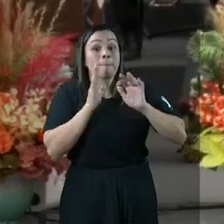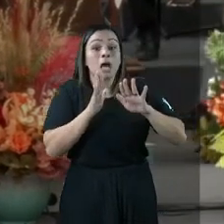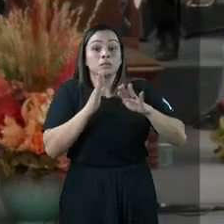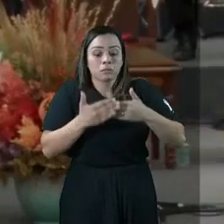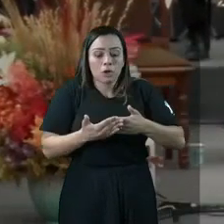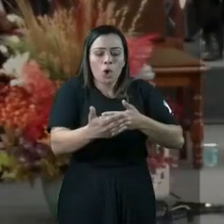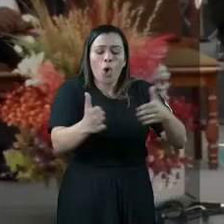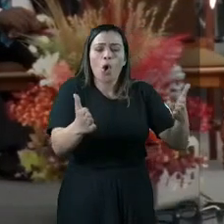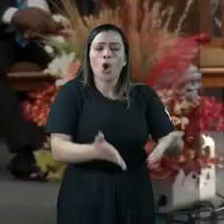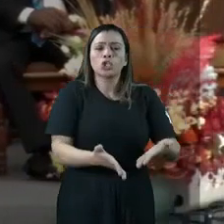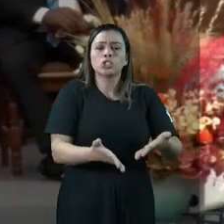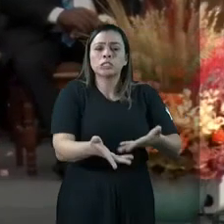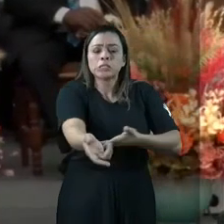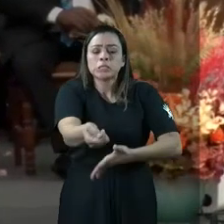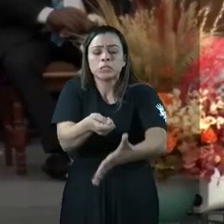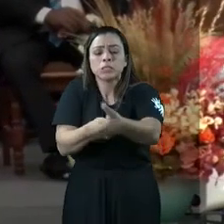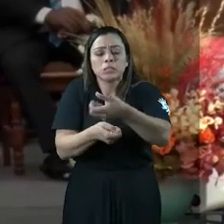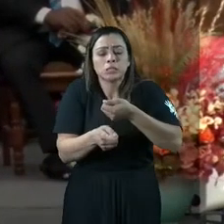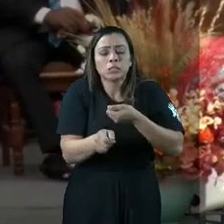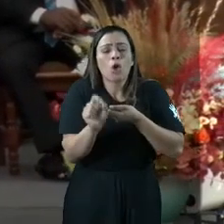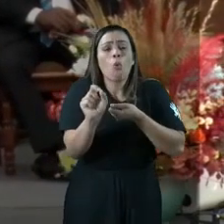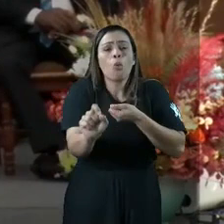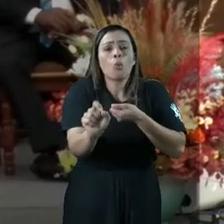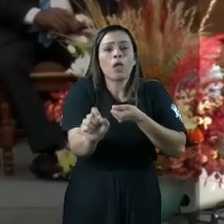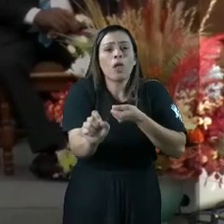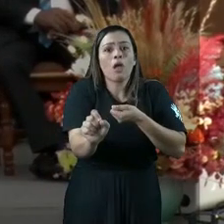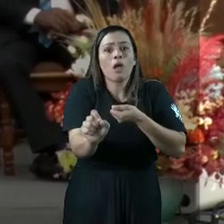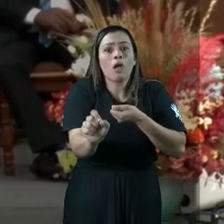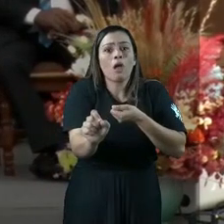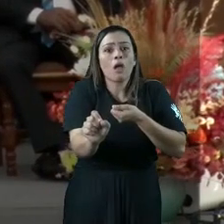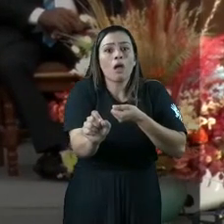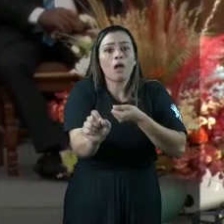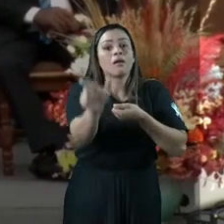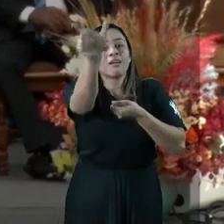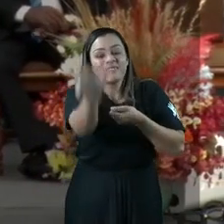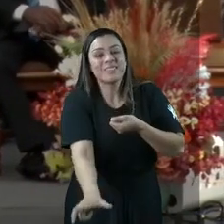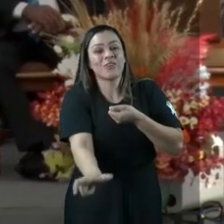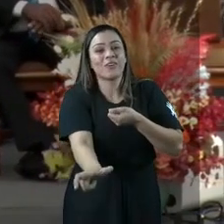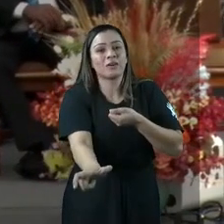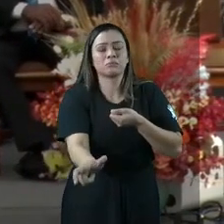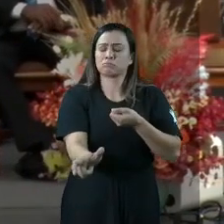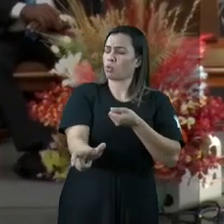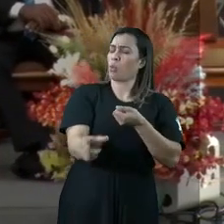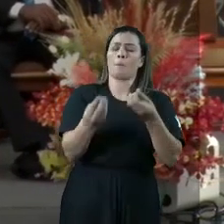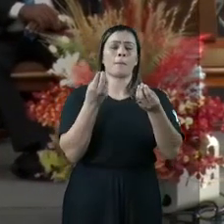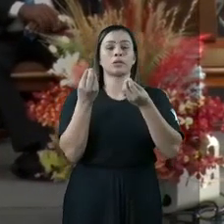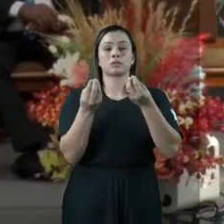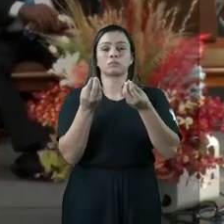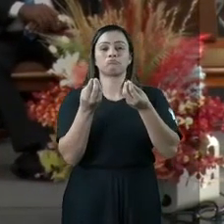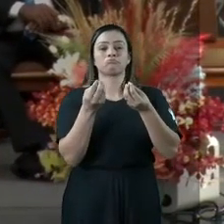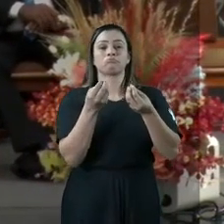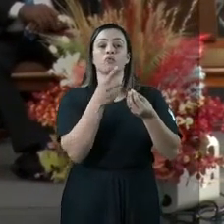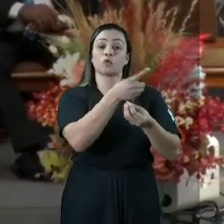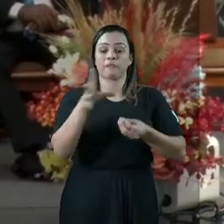segue. Por que é que ele para conversar com o pescador falido e troca